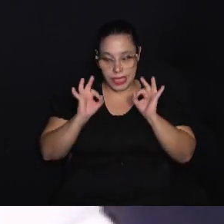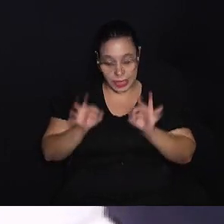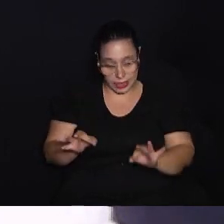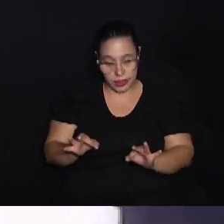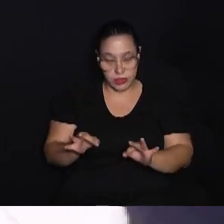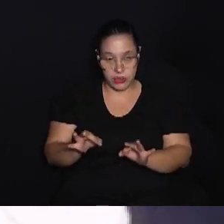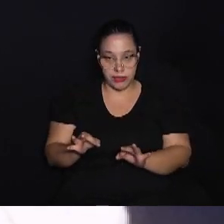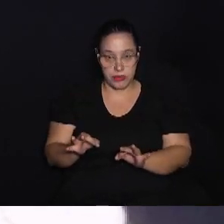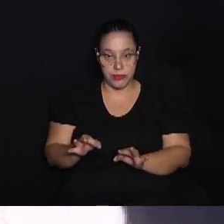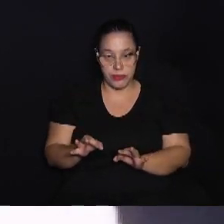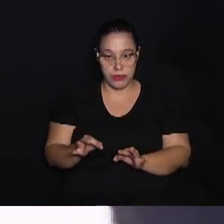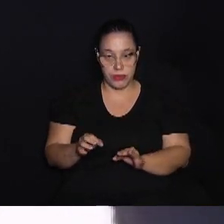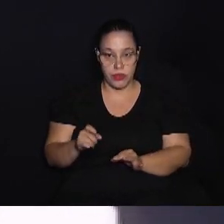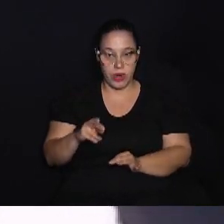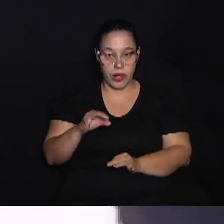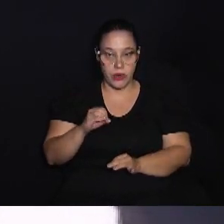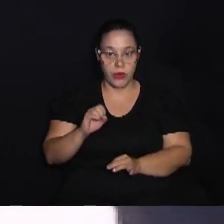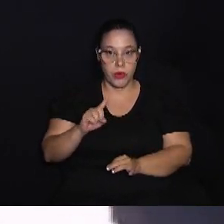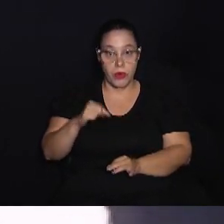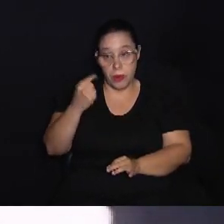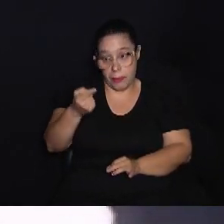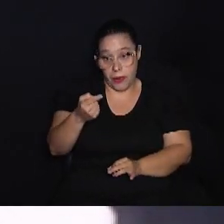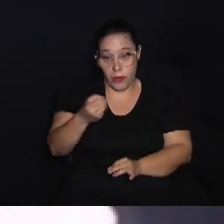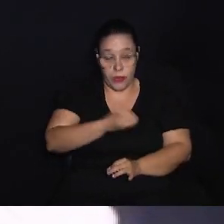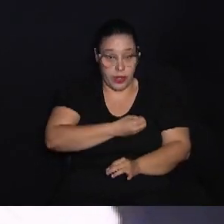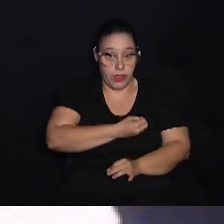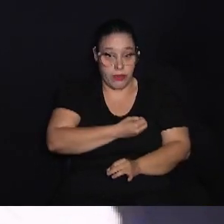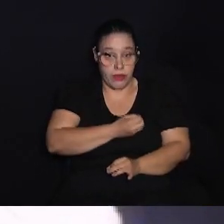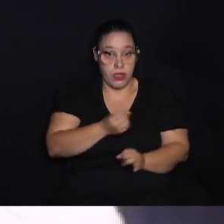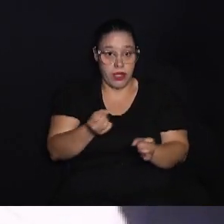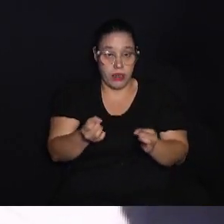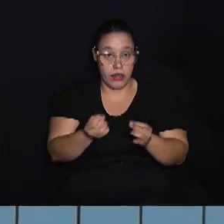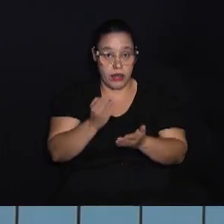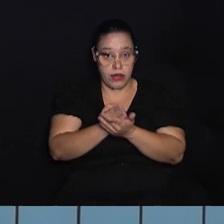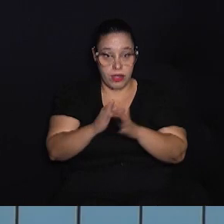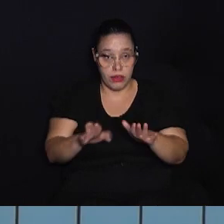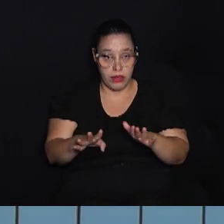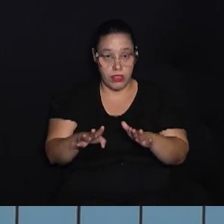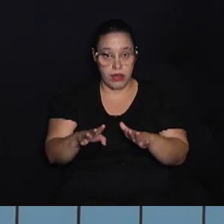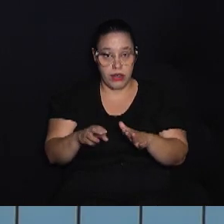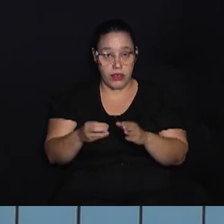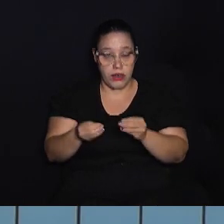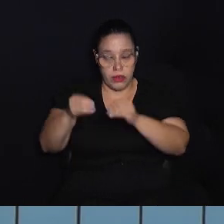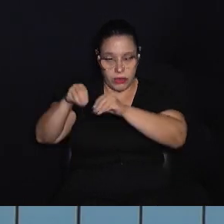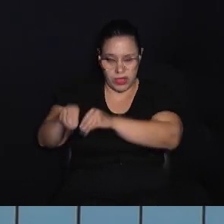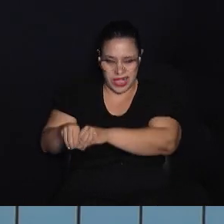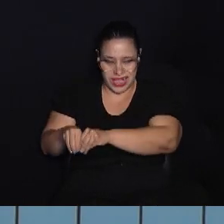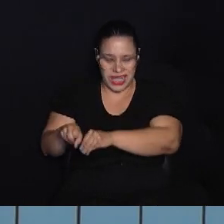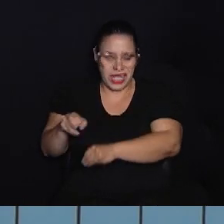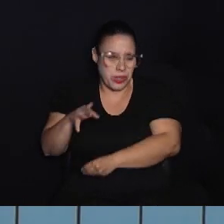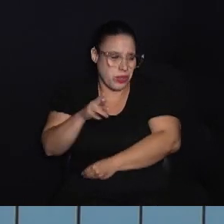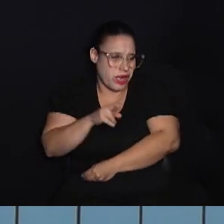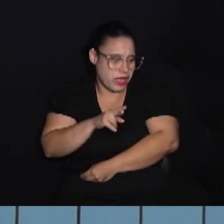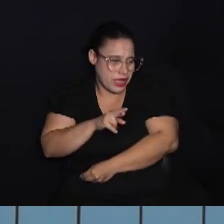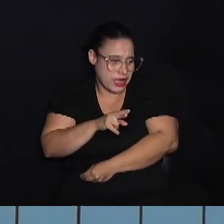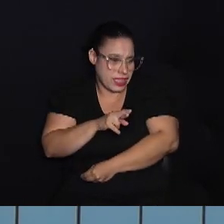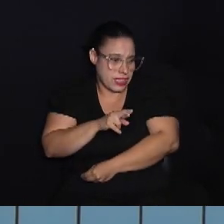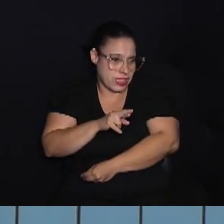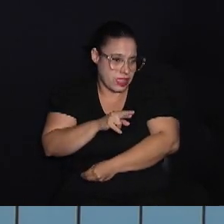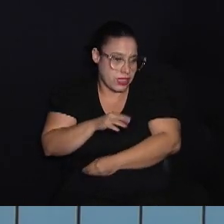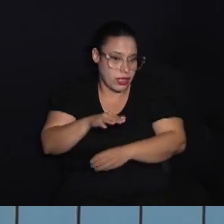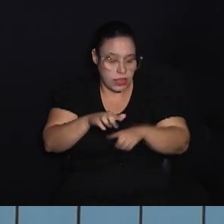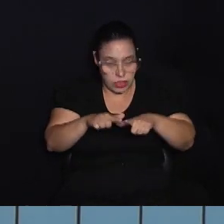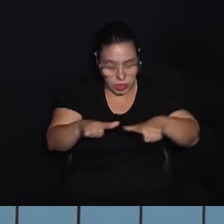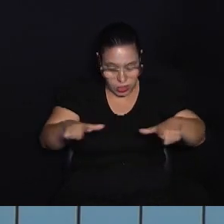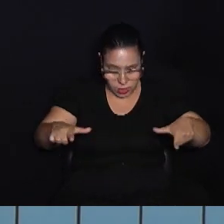de forma ambientalmente adequada o eletroeletrônico pós-vida útil. Porque se descartado ilegalmente, de forma